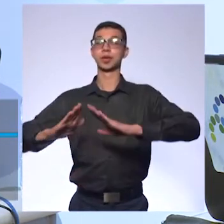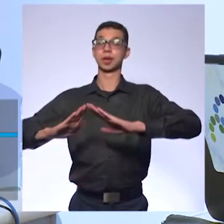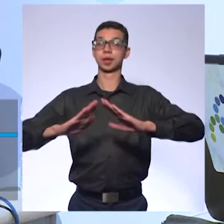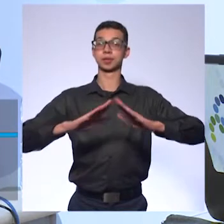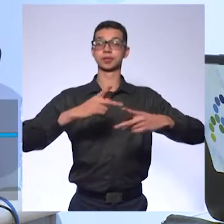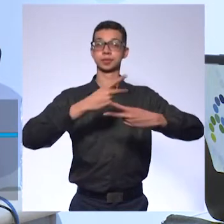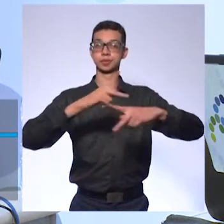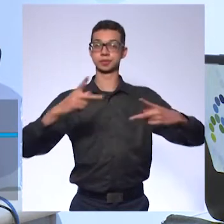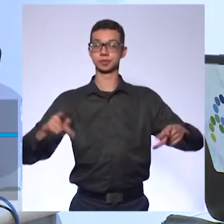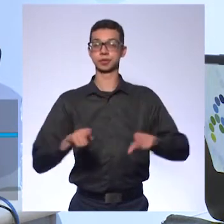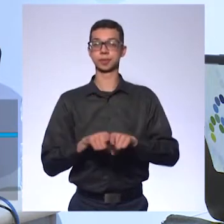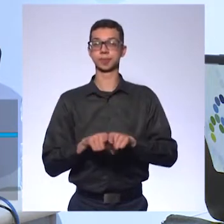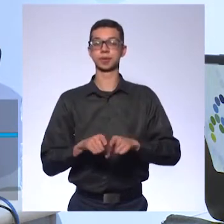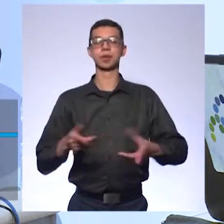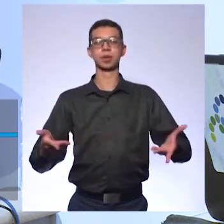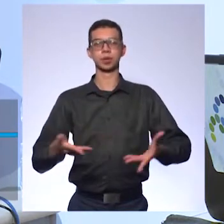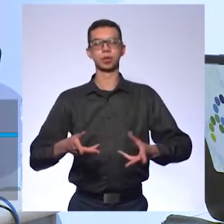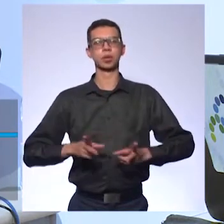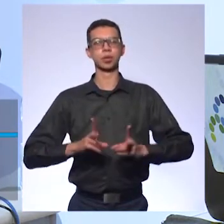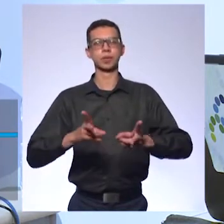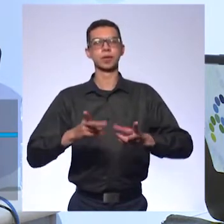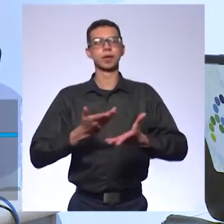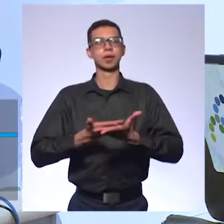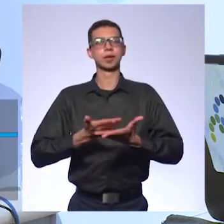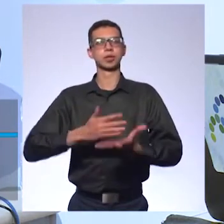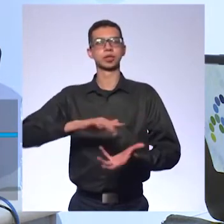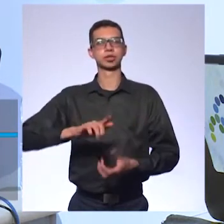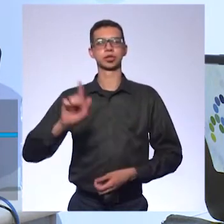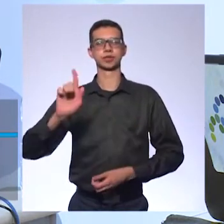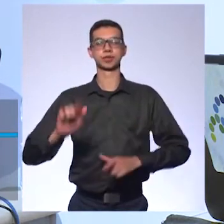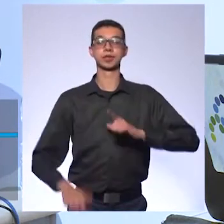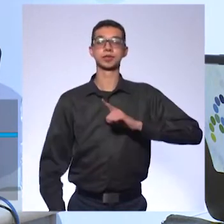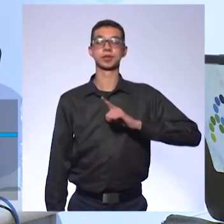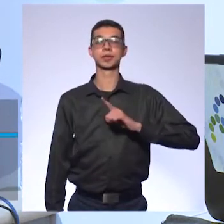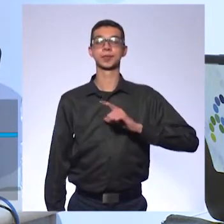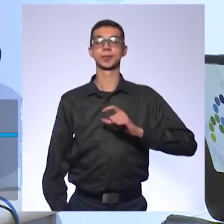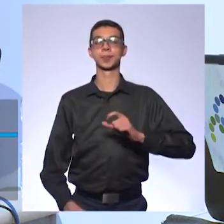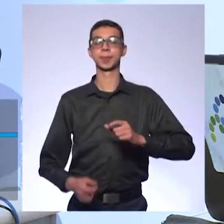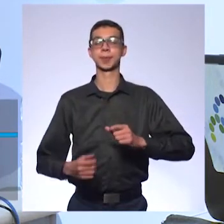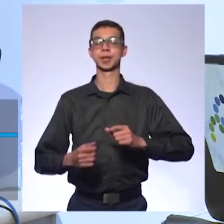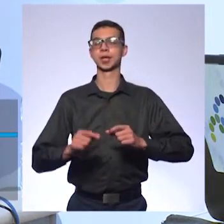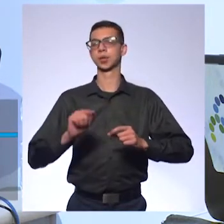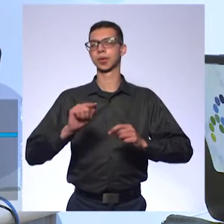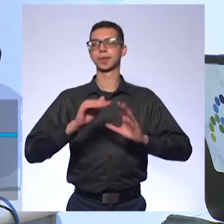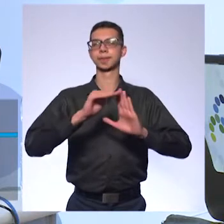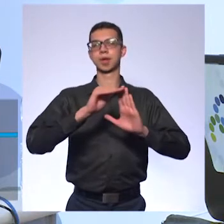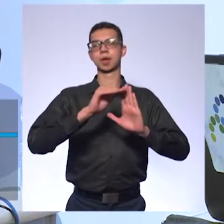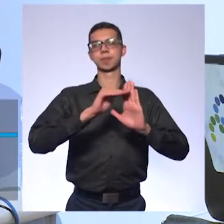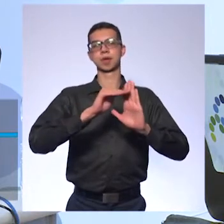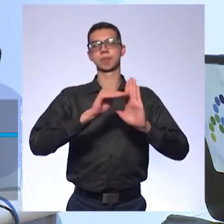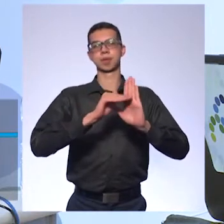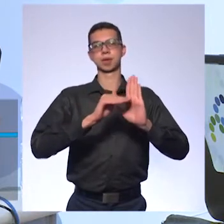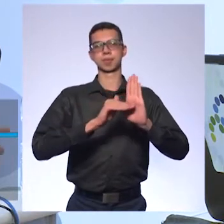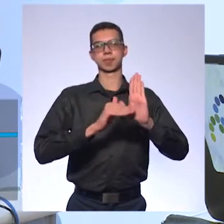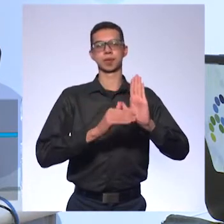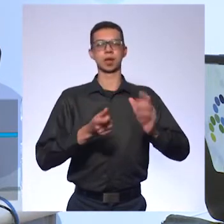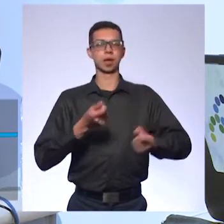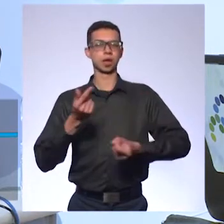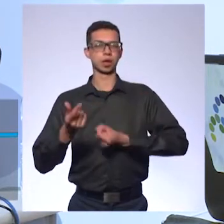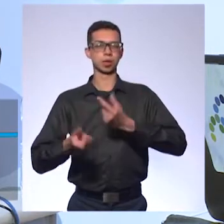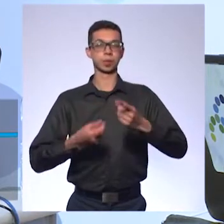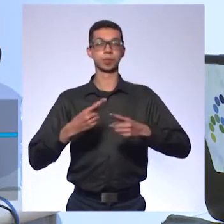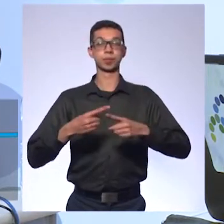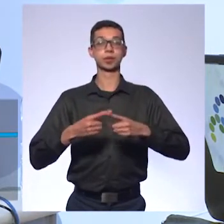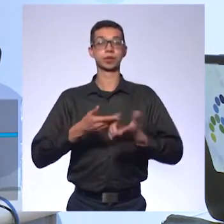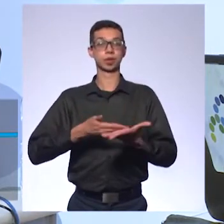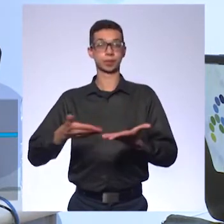Então, vamos lá. A nossa aula de Geografia ela é dividida em algumas etapas, né? Sempre no primeiro momento, uma contextualização sobre